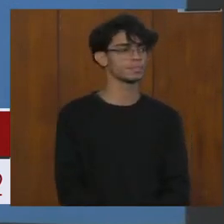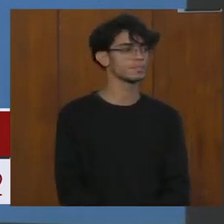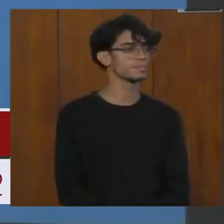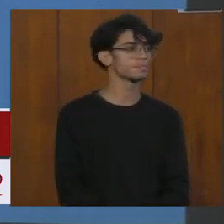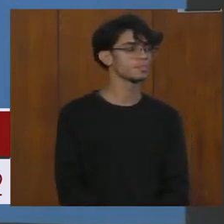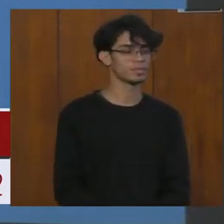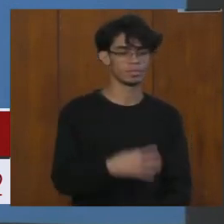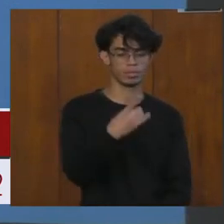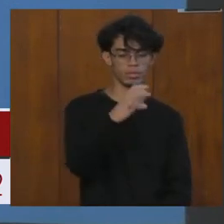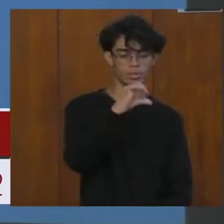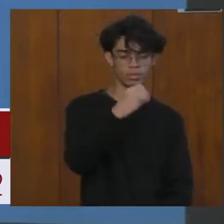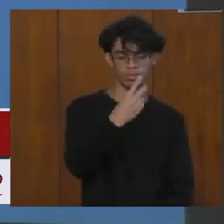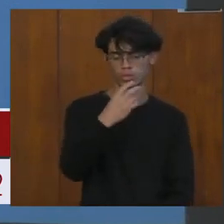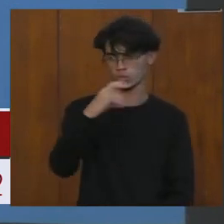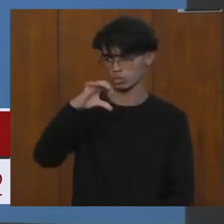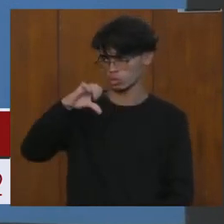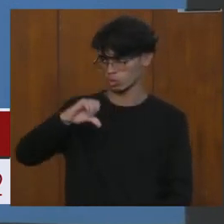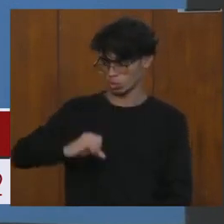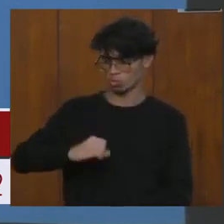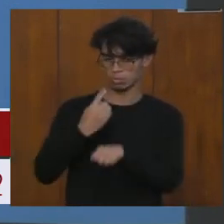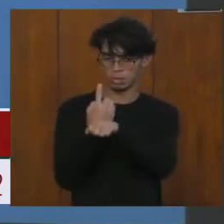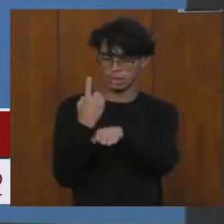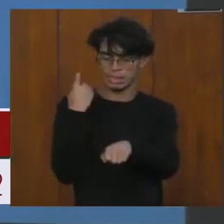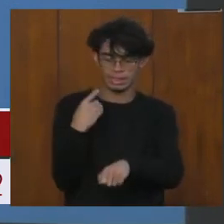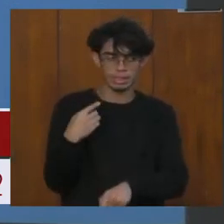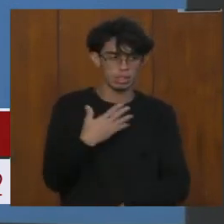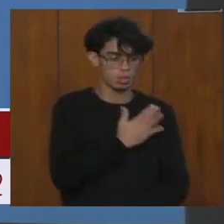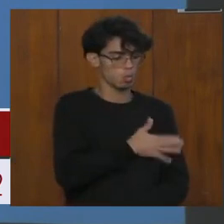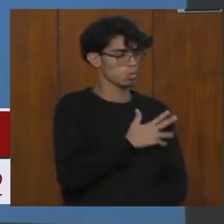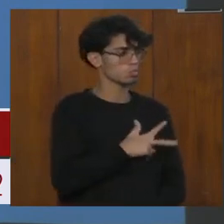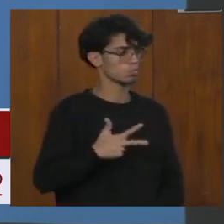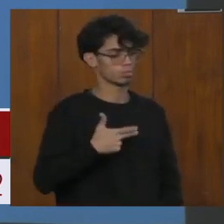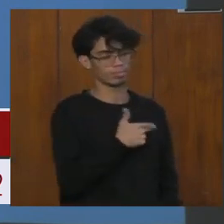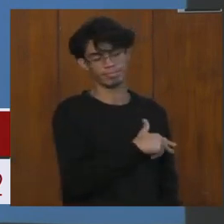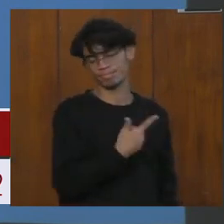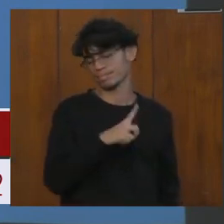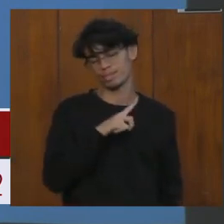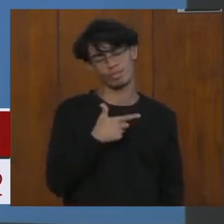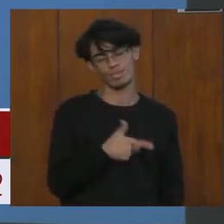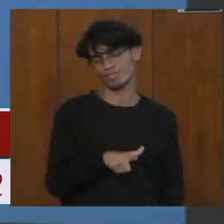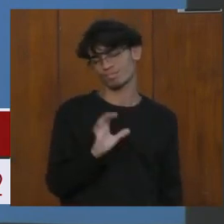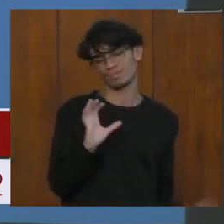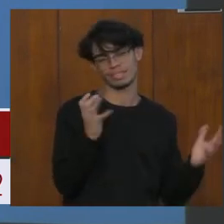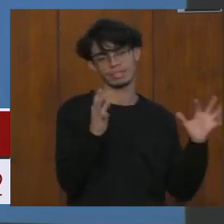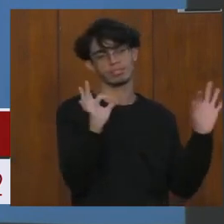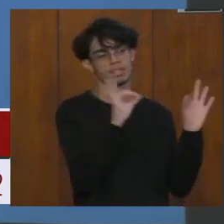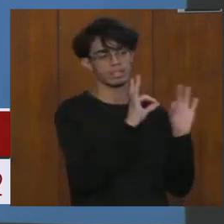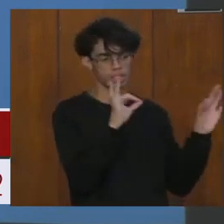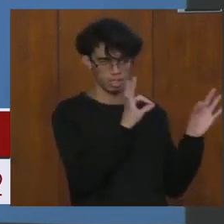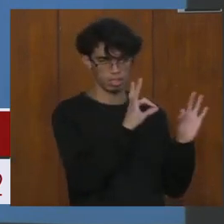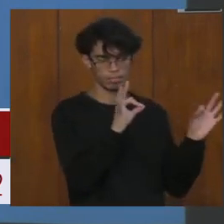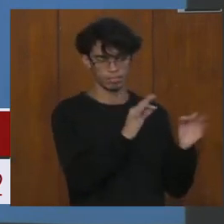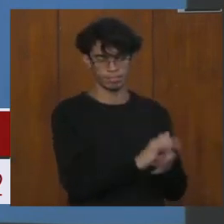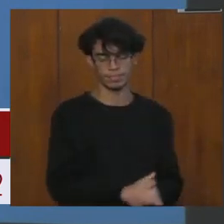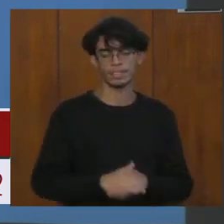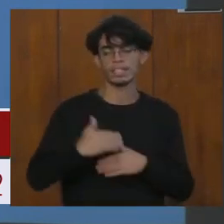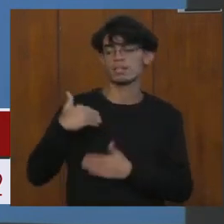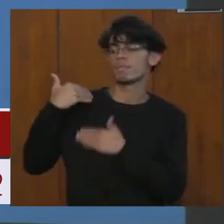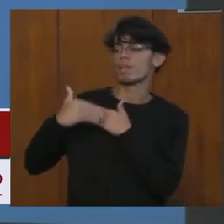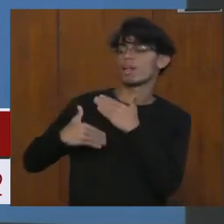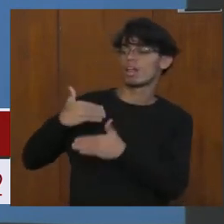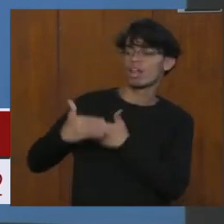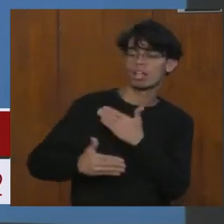Em 1929, né, não tinha cirurgia cardíaca nem sem extracorpóreo. Né? E aí foi.